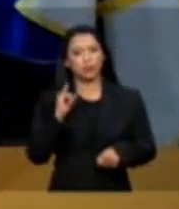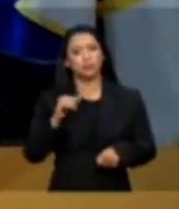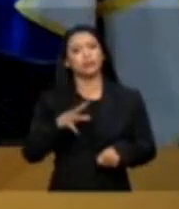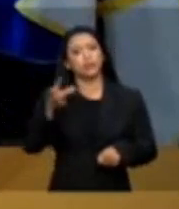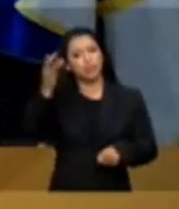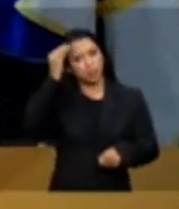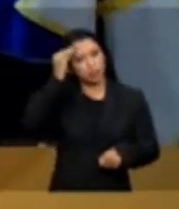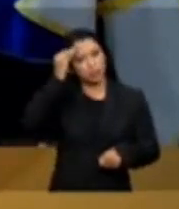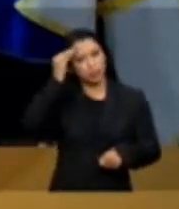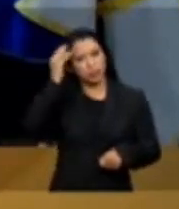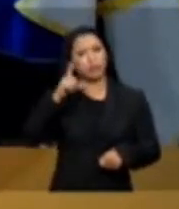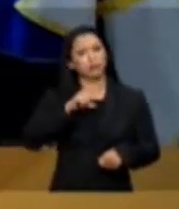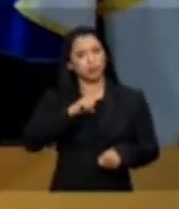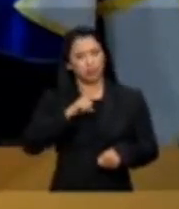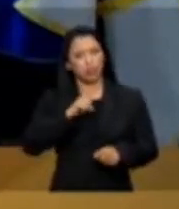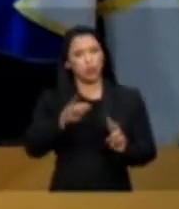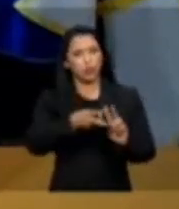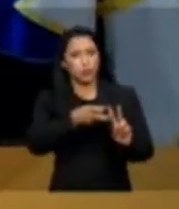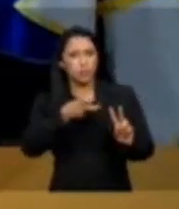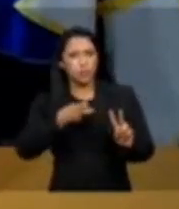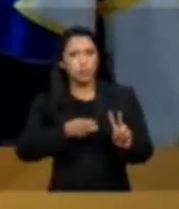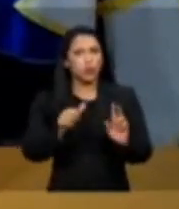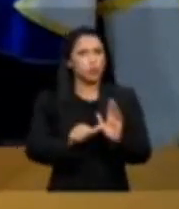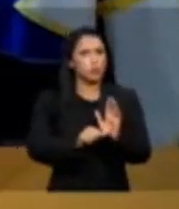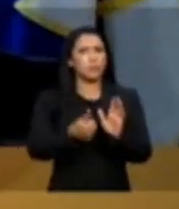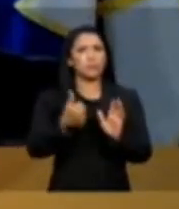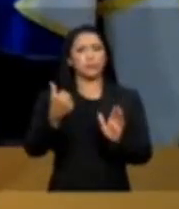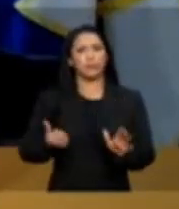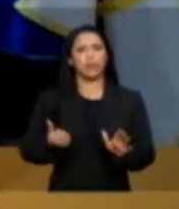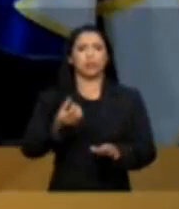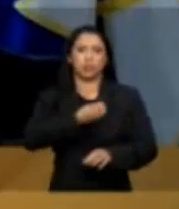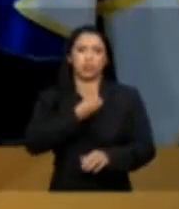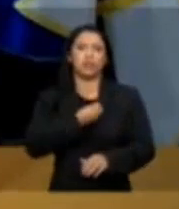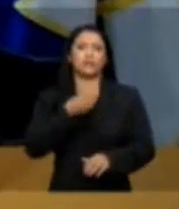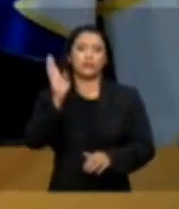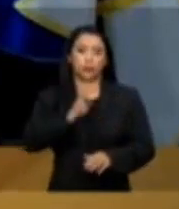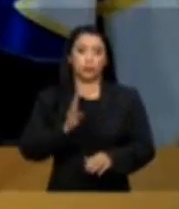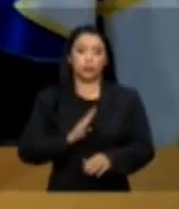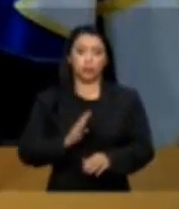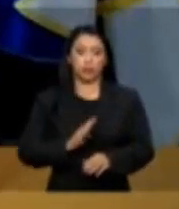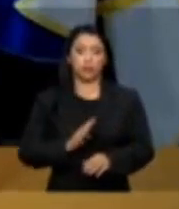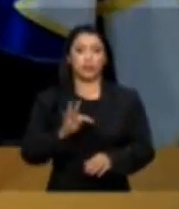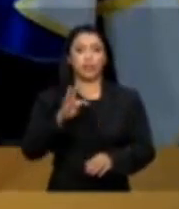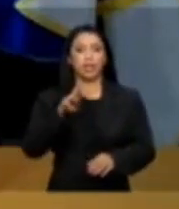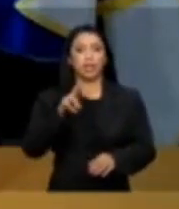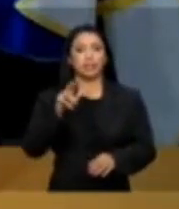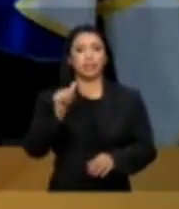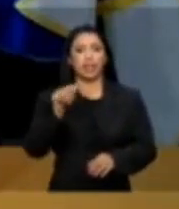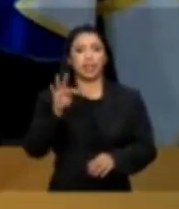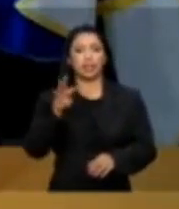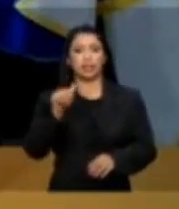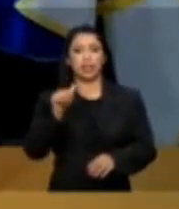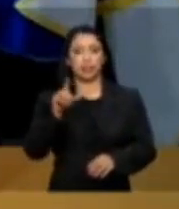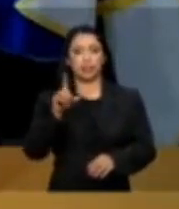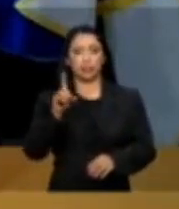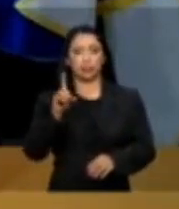os índios foram os primeiros ocupantes do Brasil. Pelo Tratado de Tordesilhas,